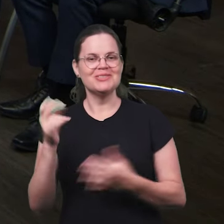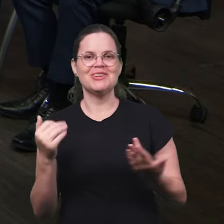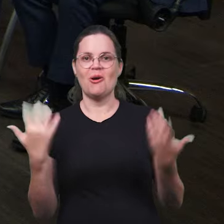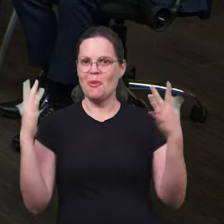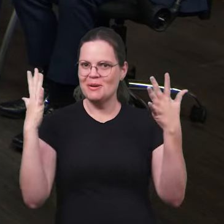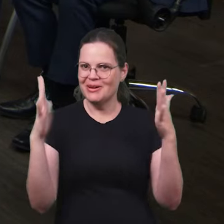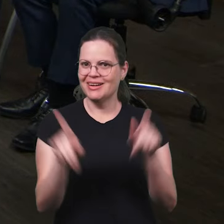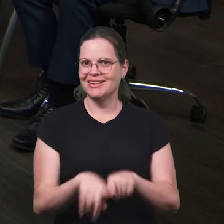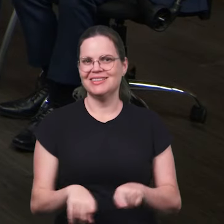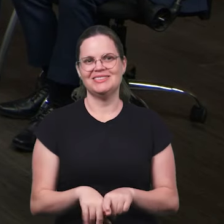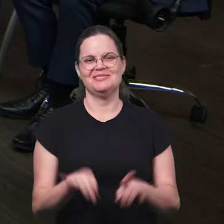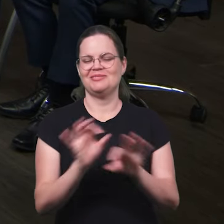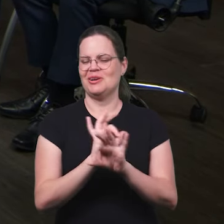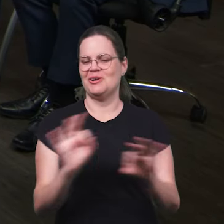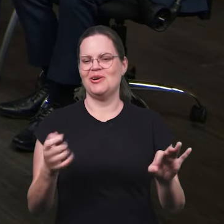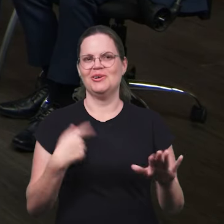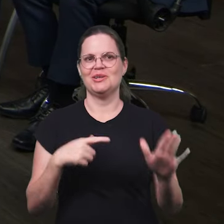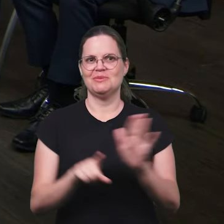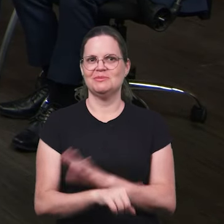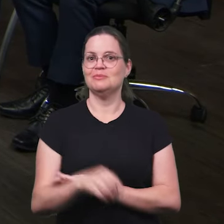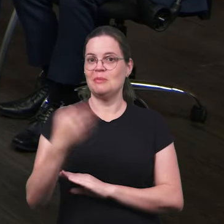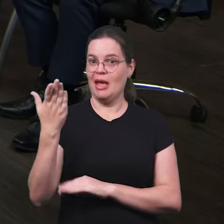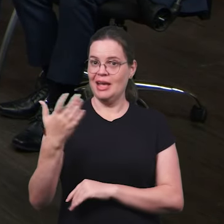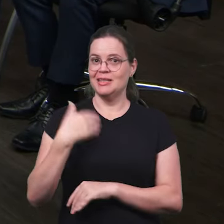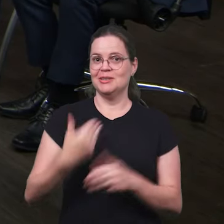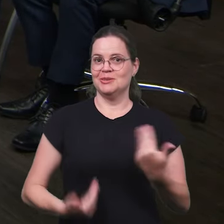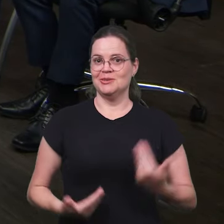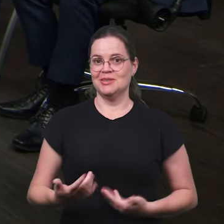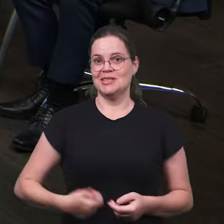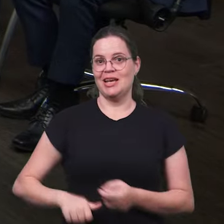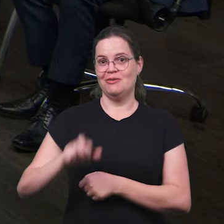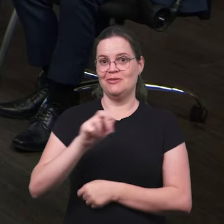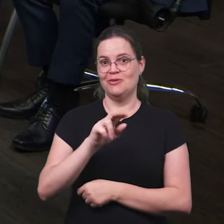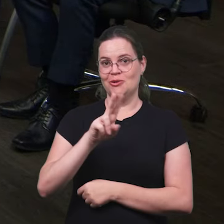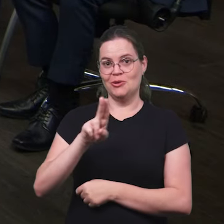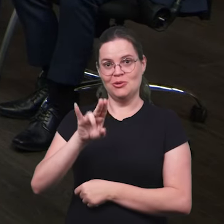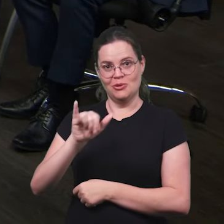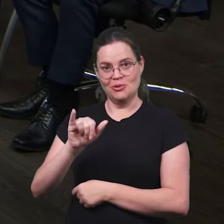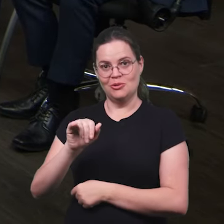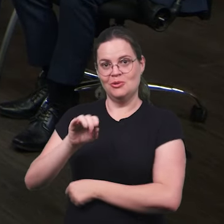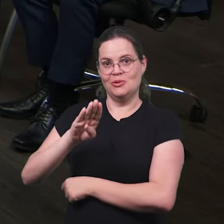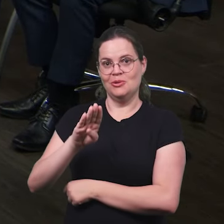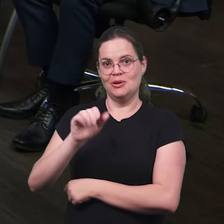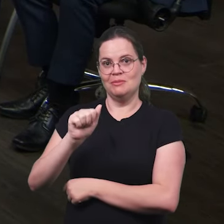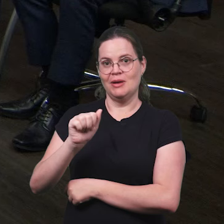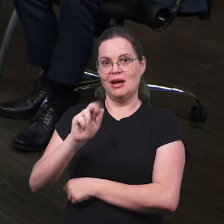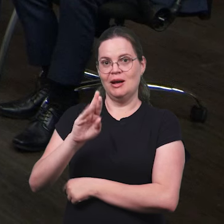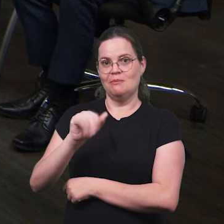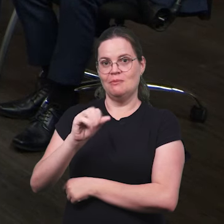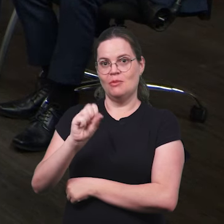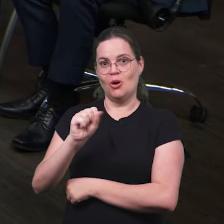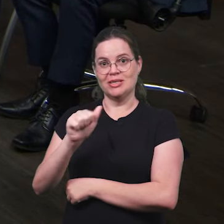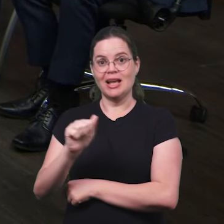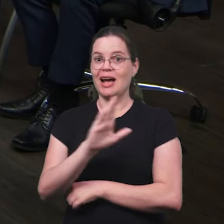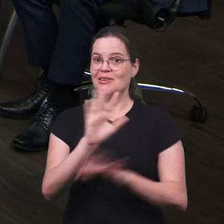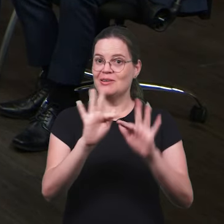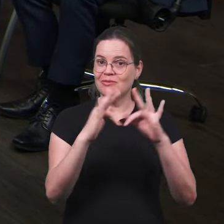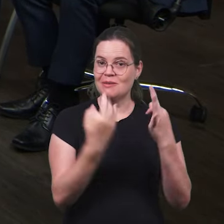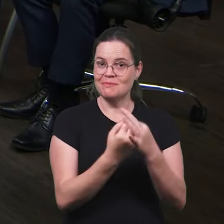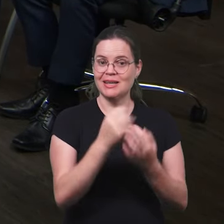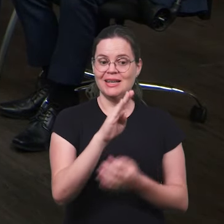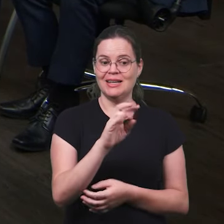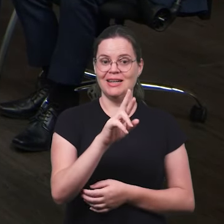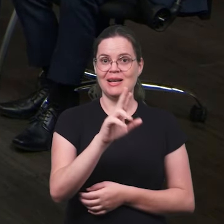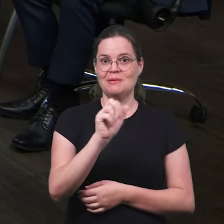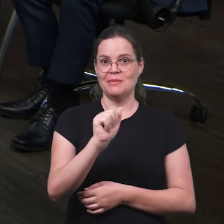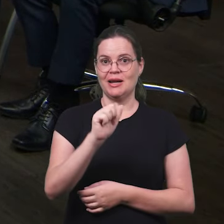irmão Rui Barbosa. Né? Vamos Isso. sacar aqui, né, o nosso E querido da família Bragança. Bragança, o nome né, família de imperial família do imperial, Brasil. exatamente.